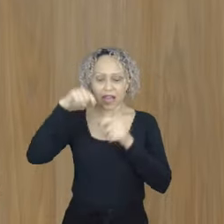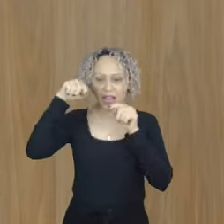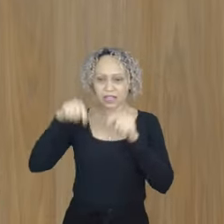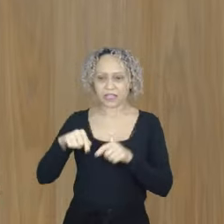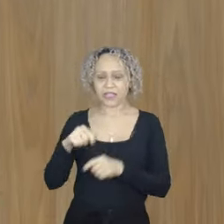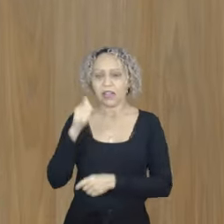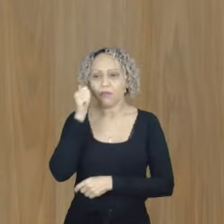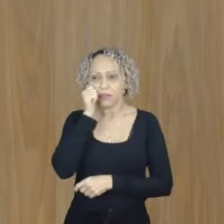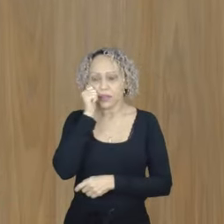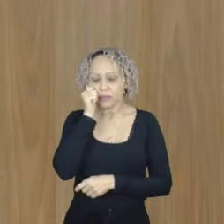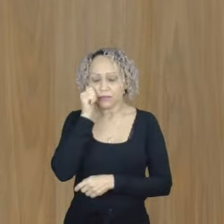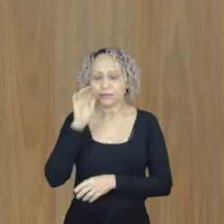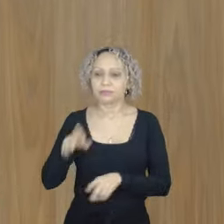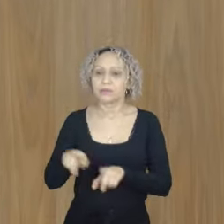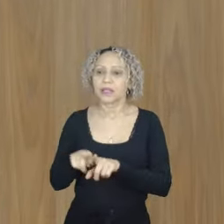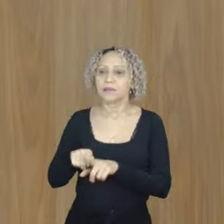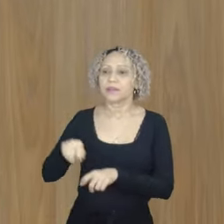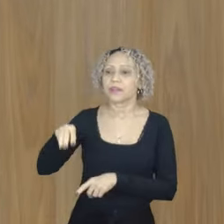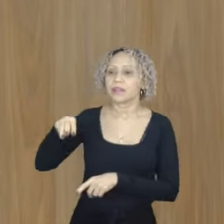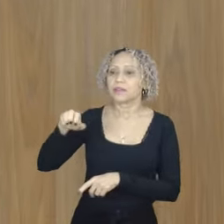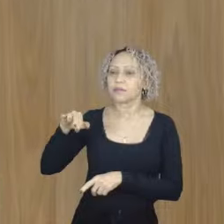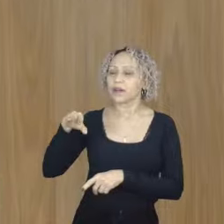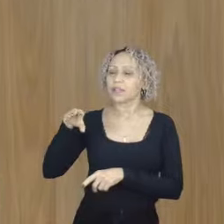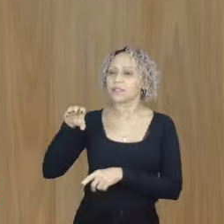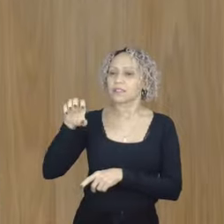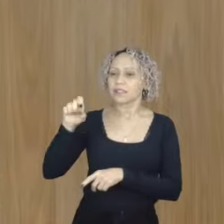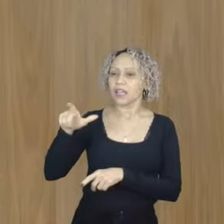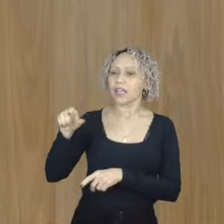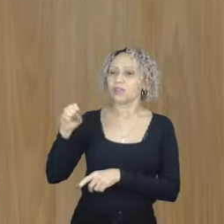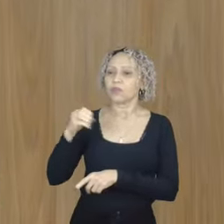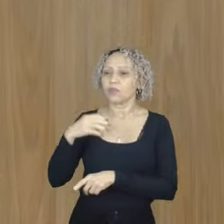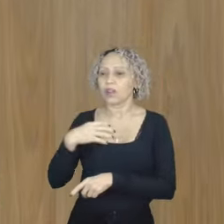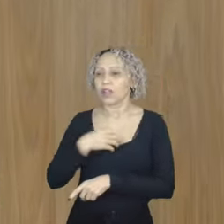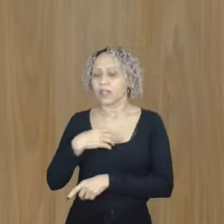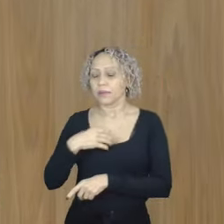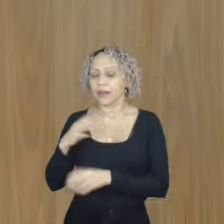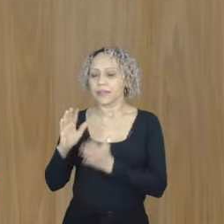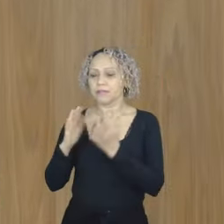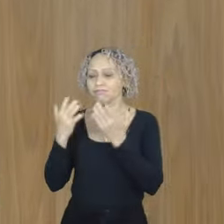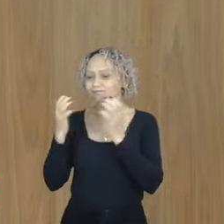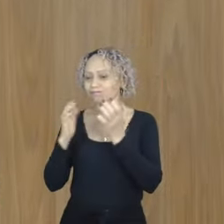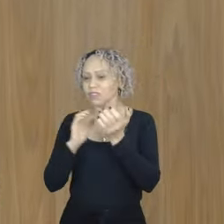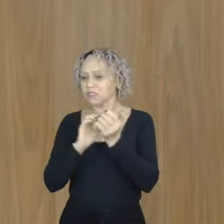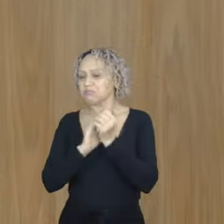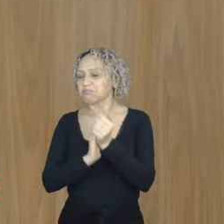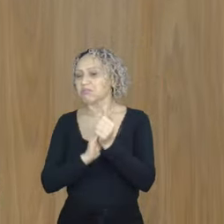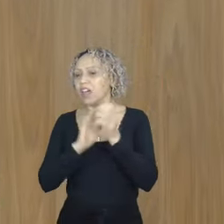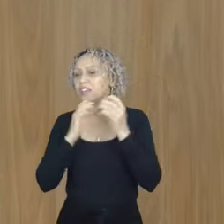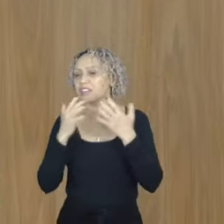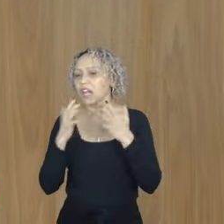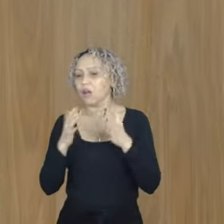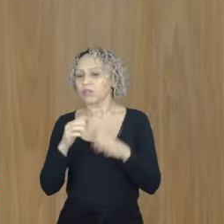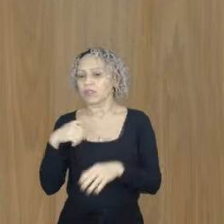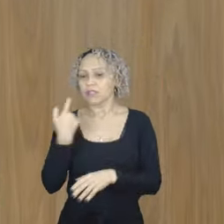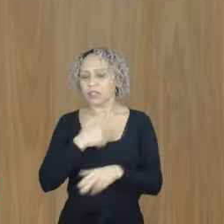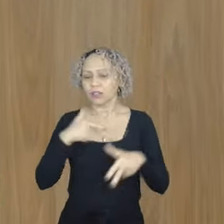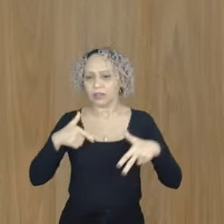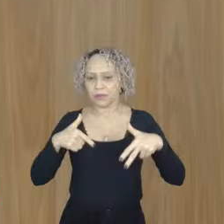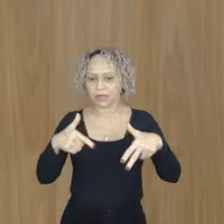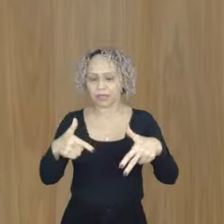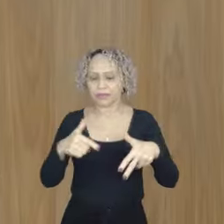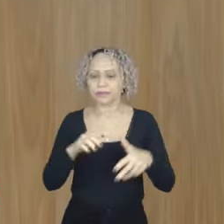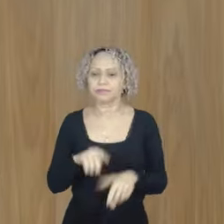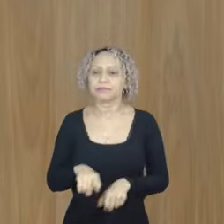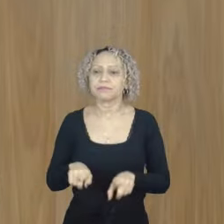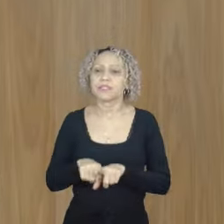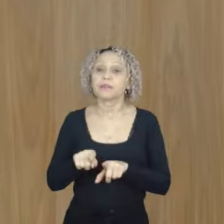Casa Nova, na Bahia, também aqui no Chat Democracia, saudando a nossa militância. Deixa eu deixar aqui também um registro,